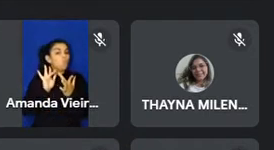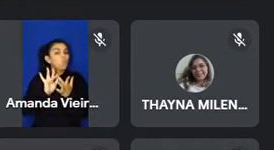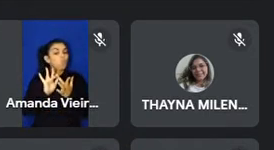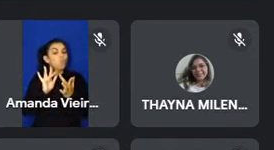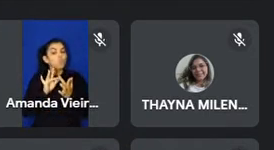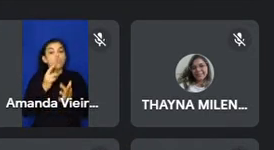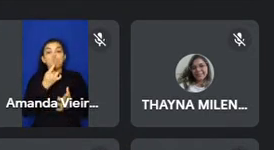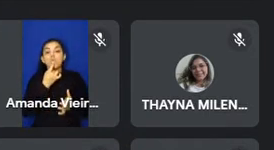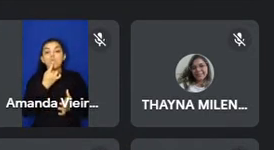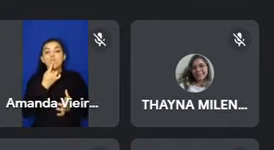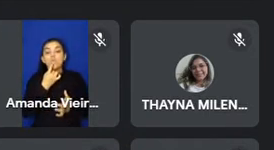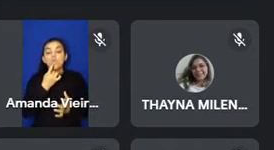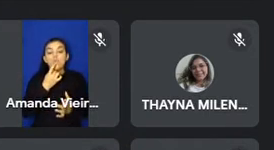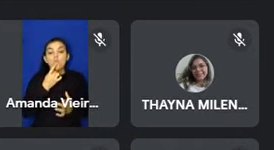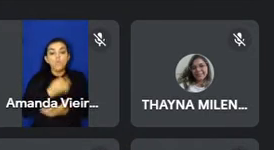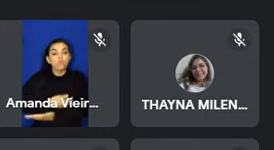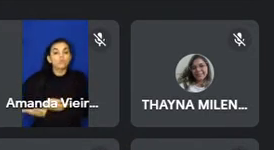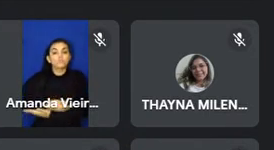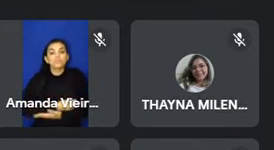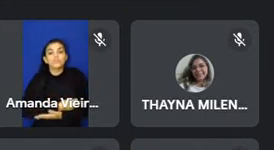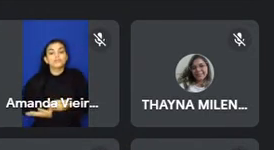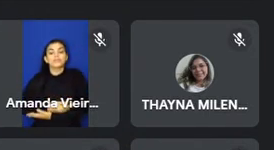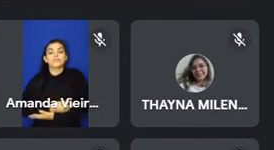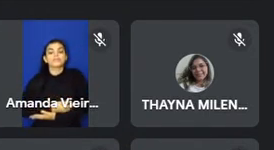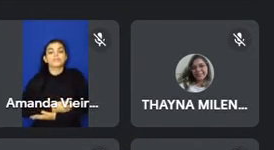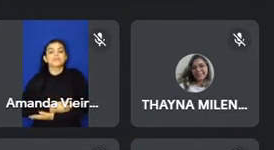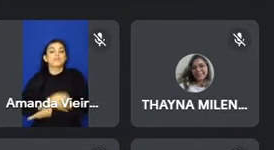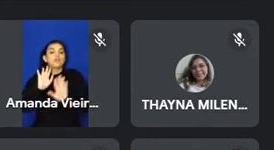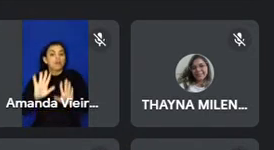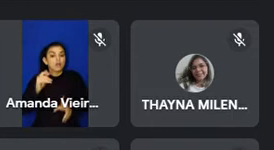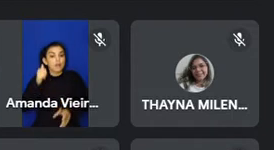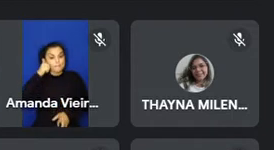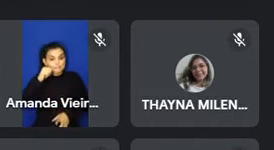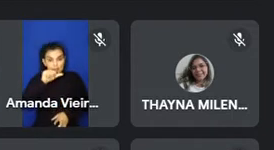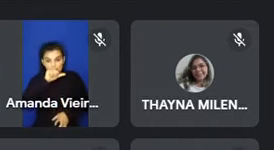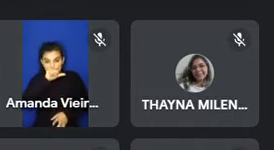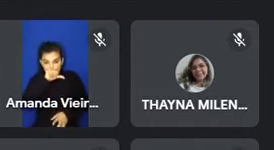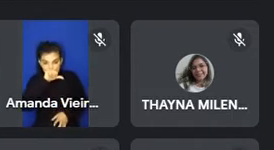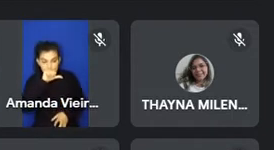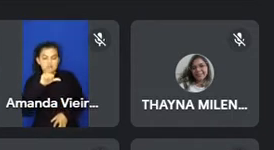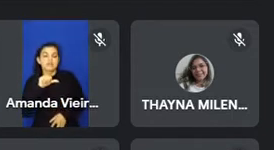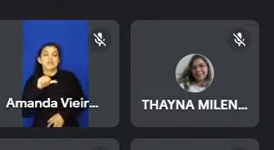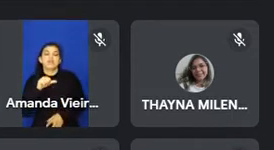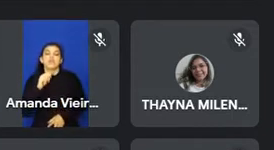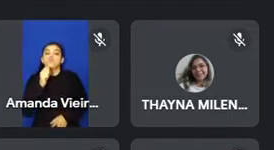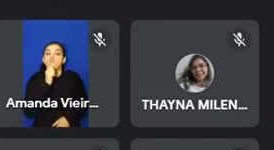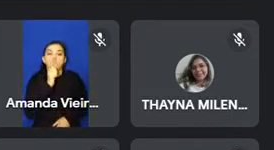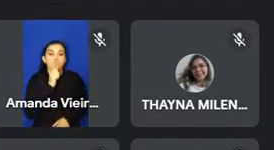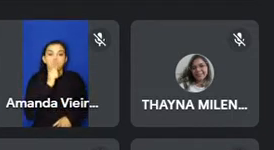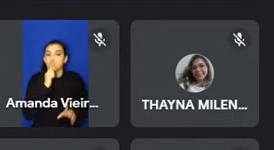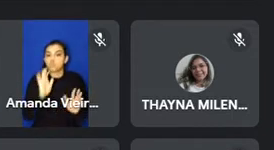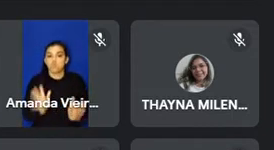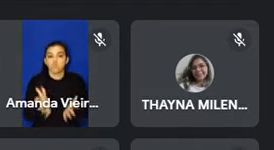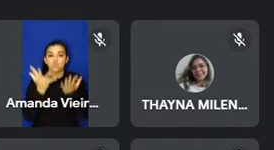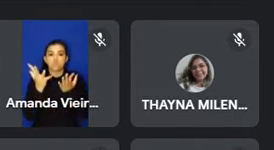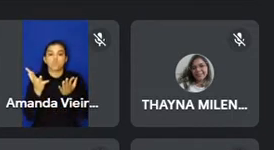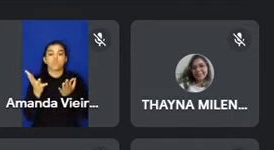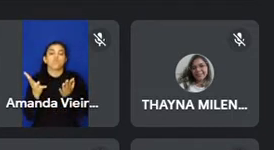certo? Então a mãe ela não foi ativada para produzir anticorpos anti-RH